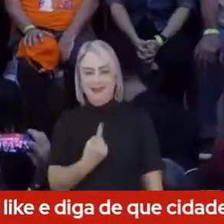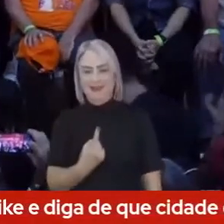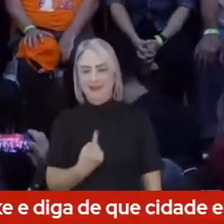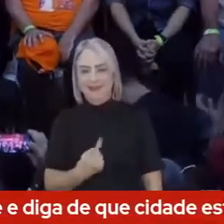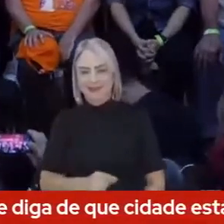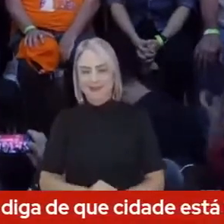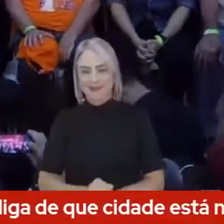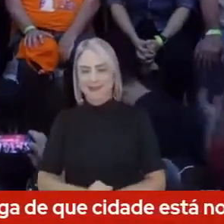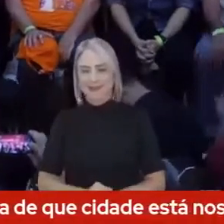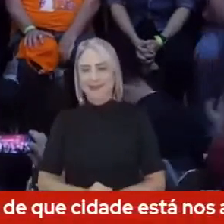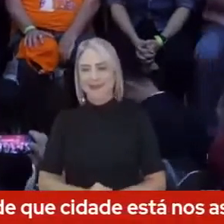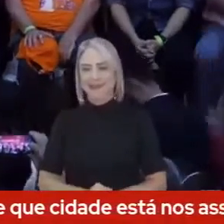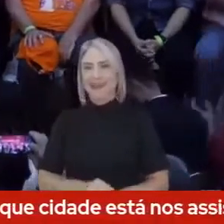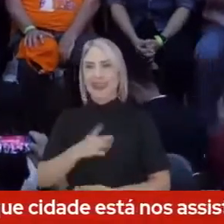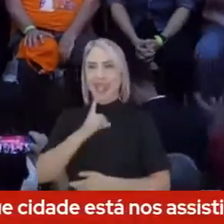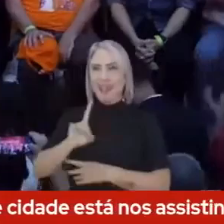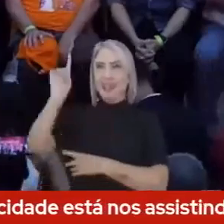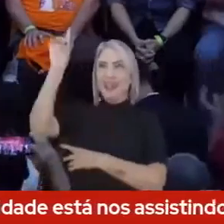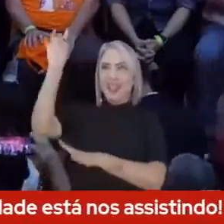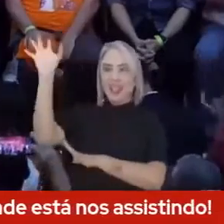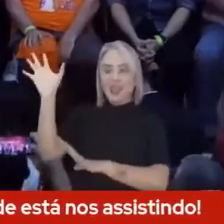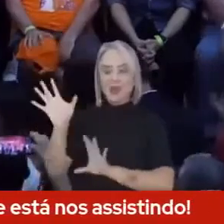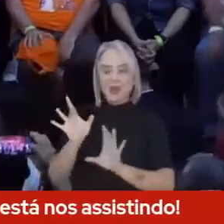Deus está com nós.